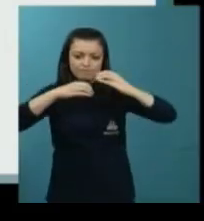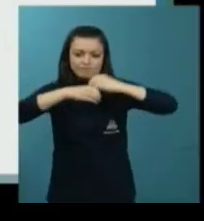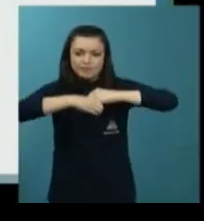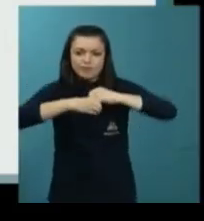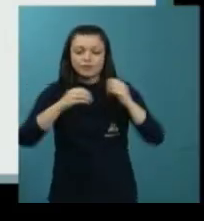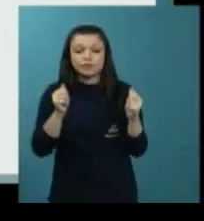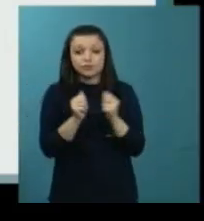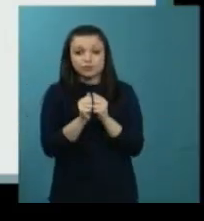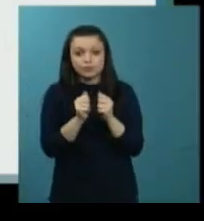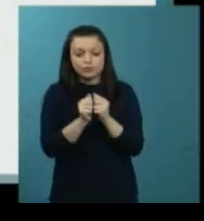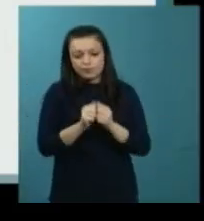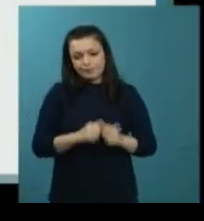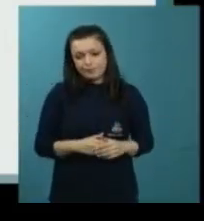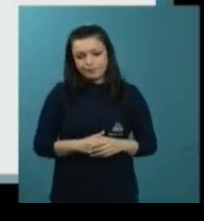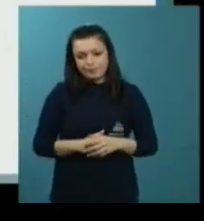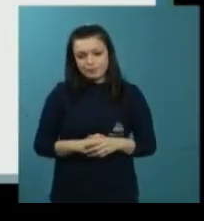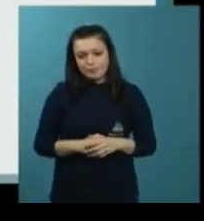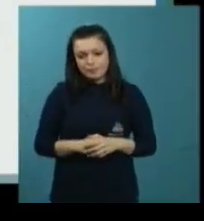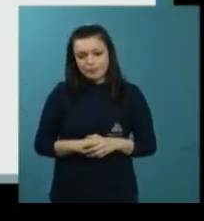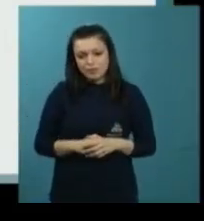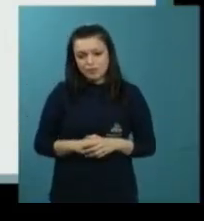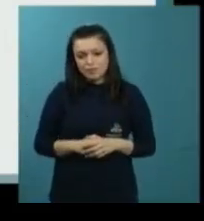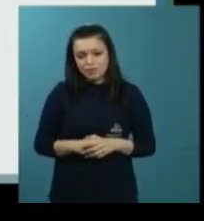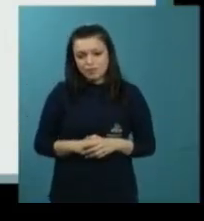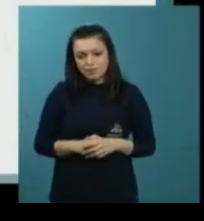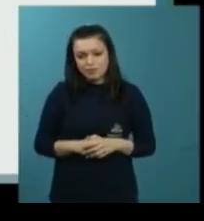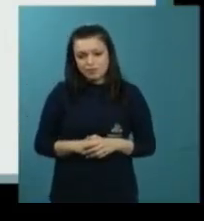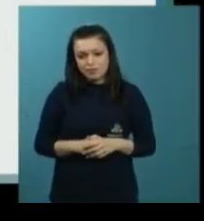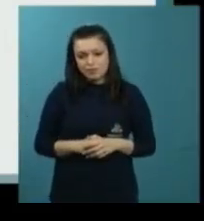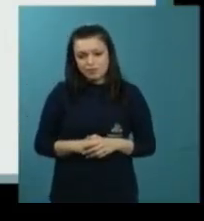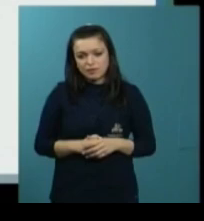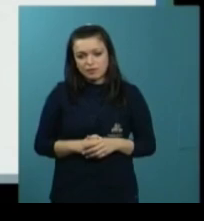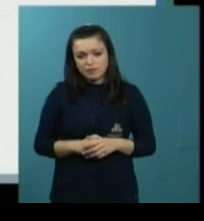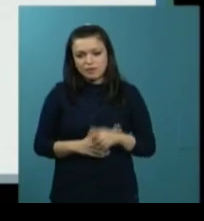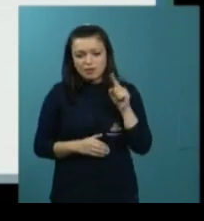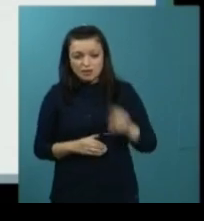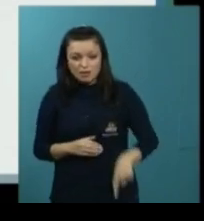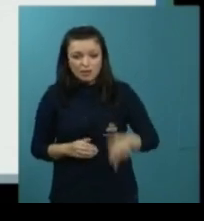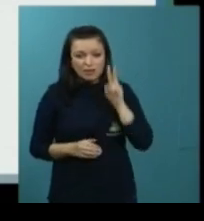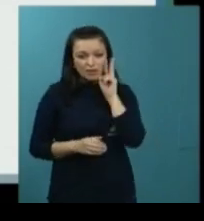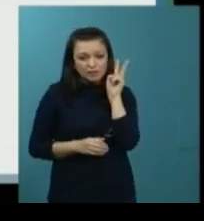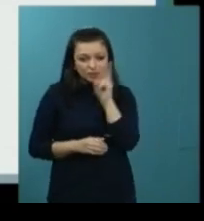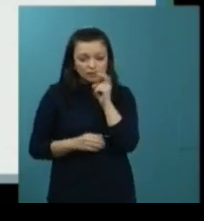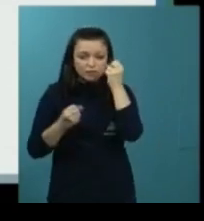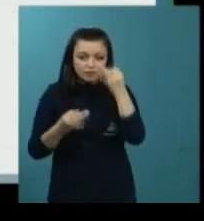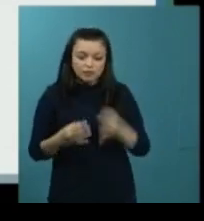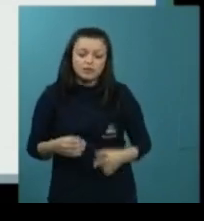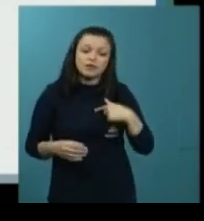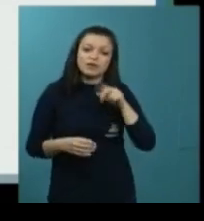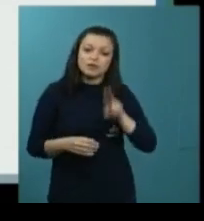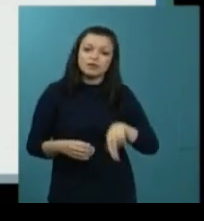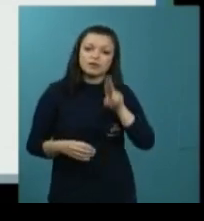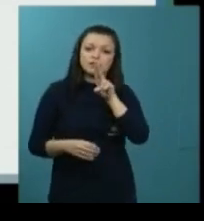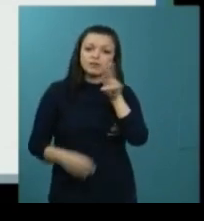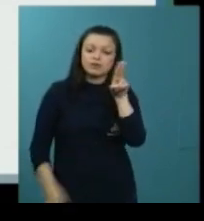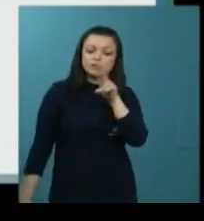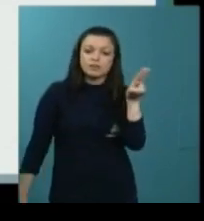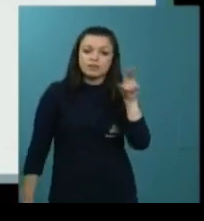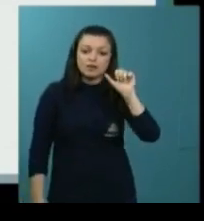intercepta. Então, esta parte que se intercepta é que nós chamamos